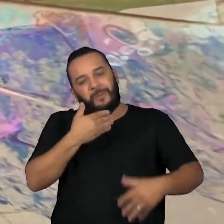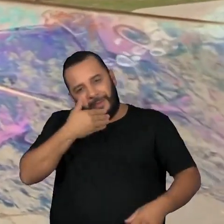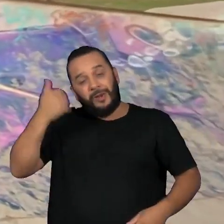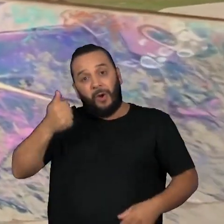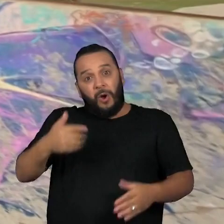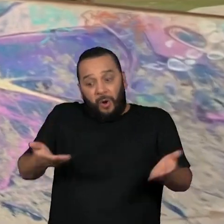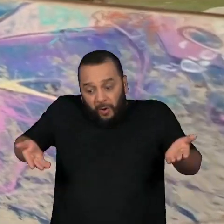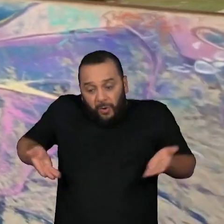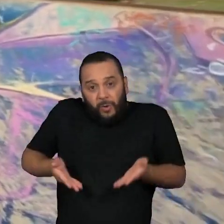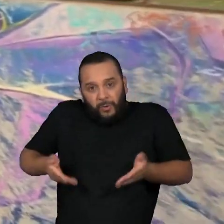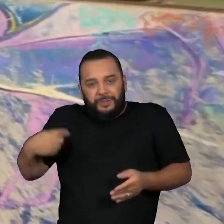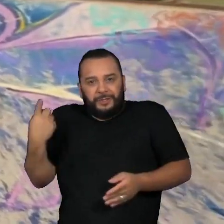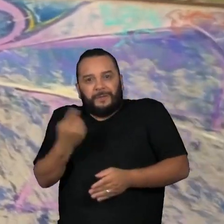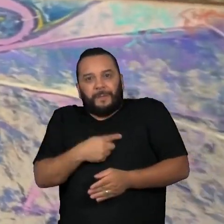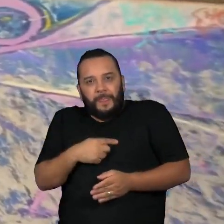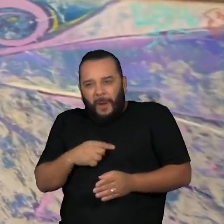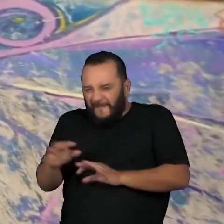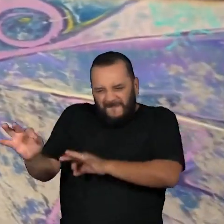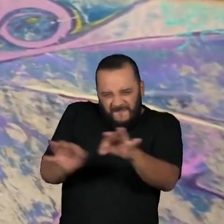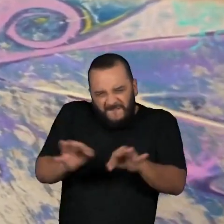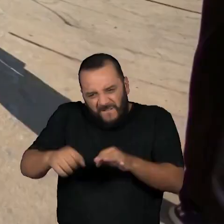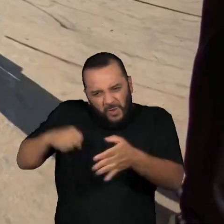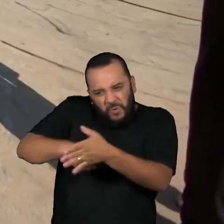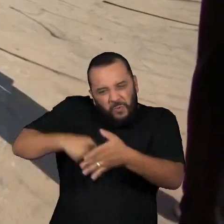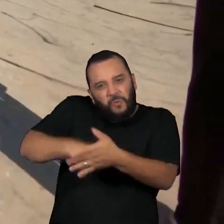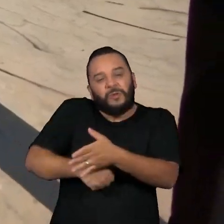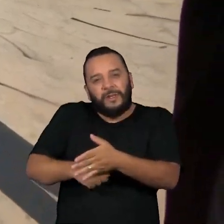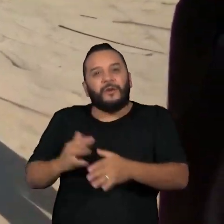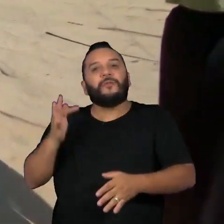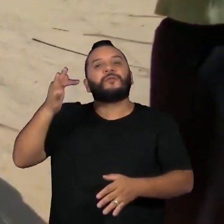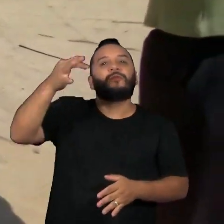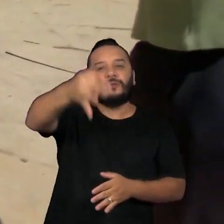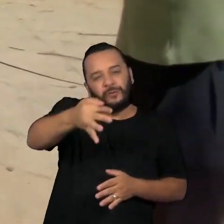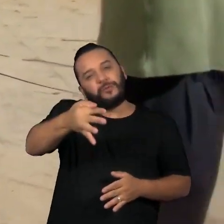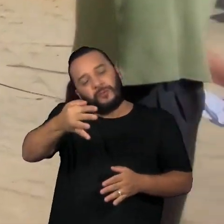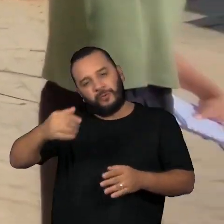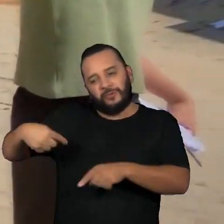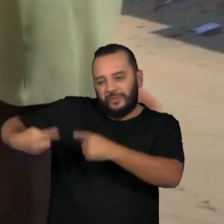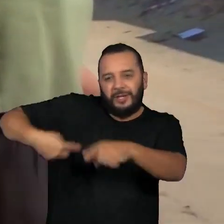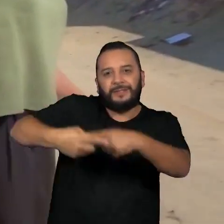plantou sementes para que outras pessoas colham no futuro.